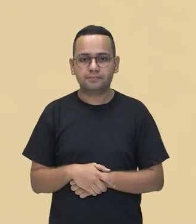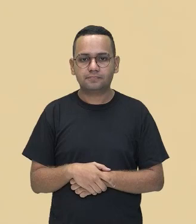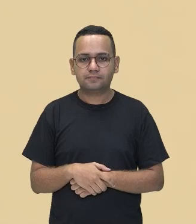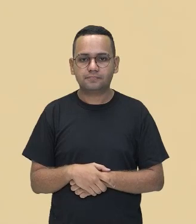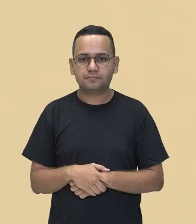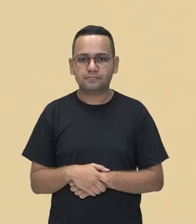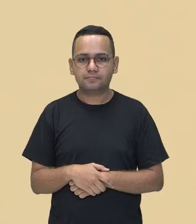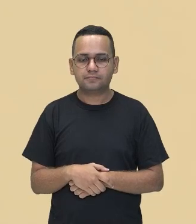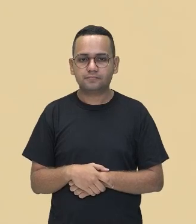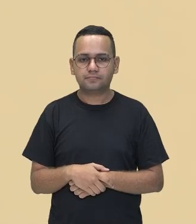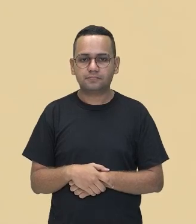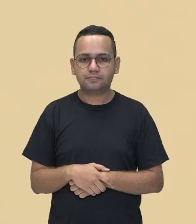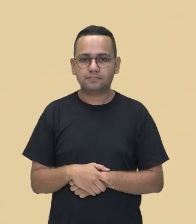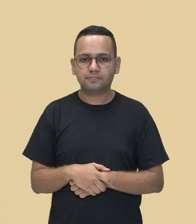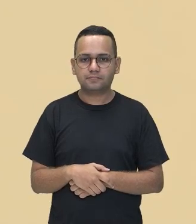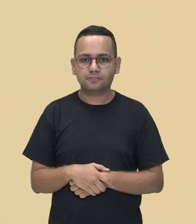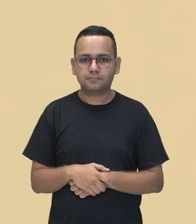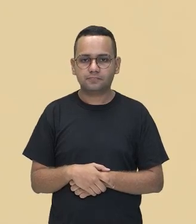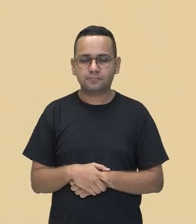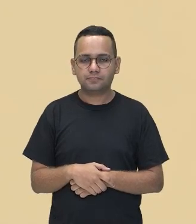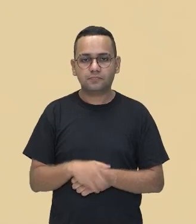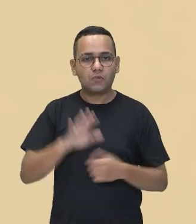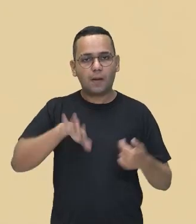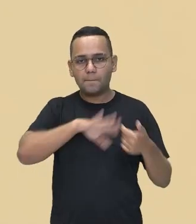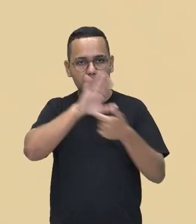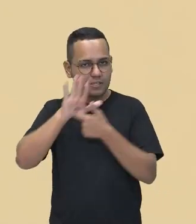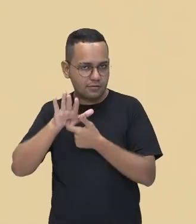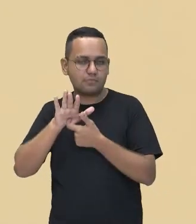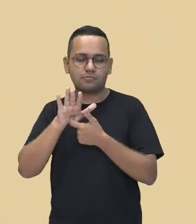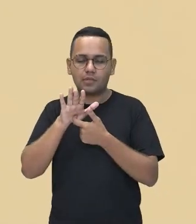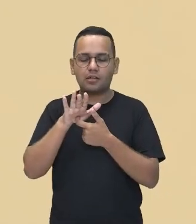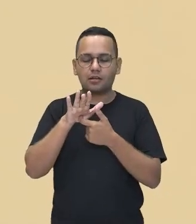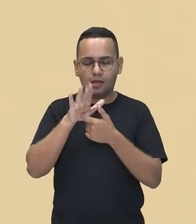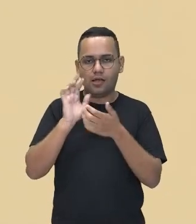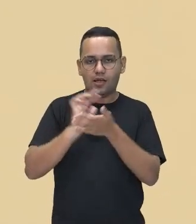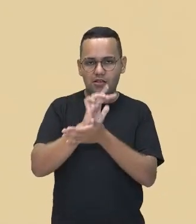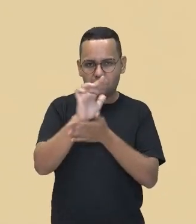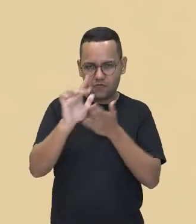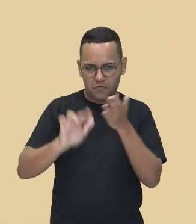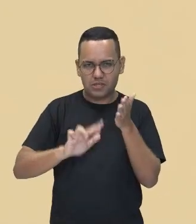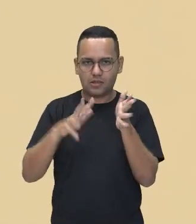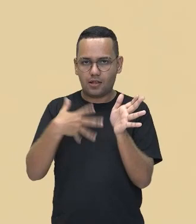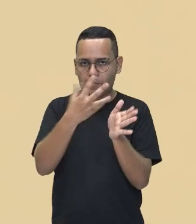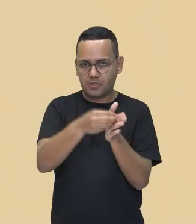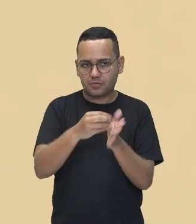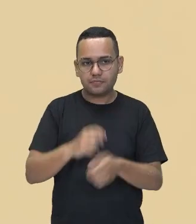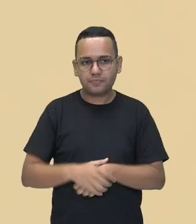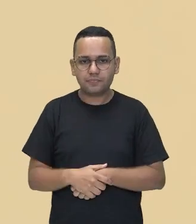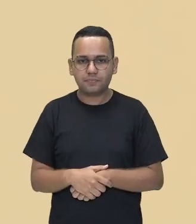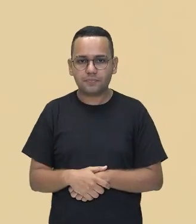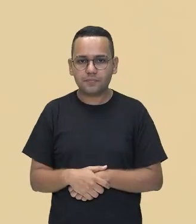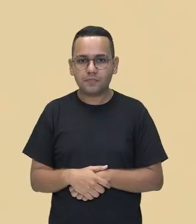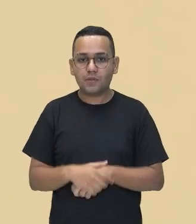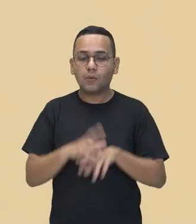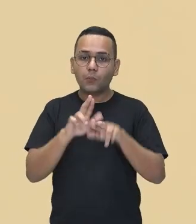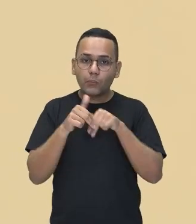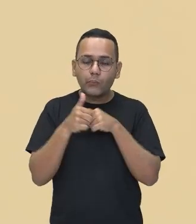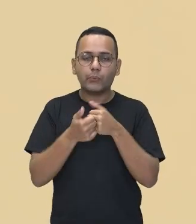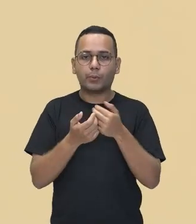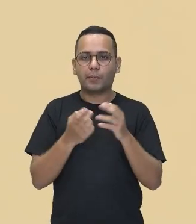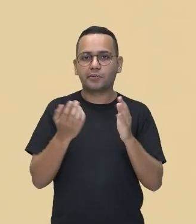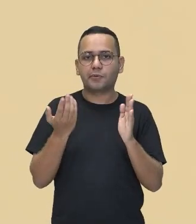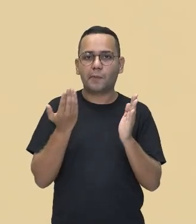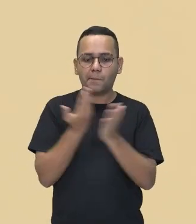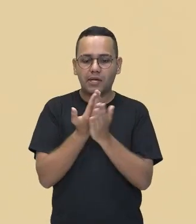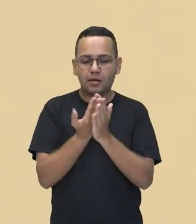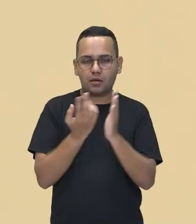quê, né? Mostrar, então, essa diversidade da Amazônia. É exatamente por isso que essa nossa unidade 2, ela nos fala